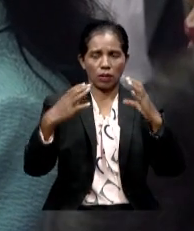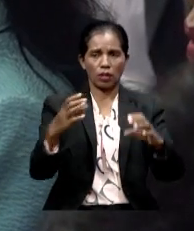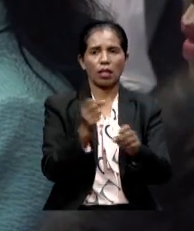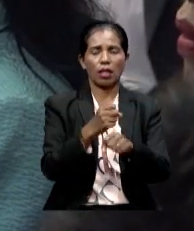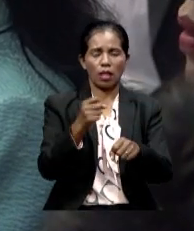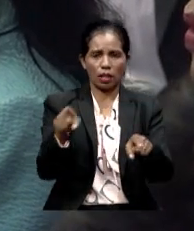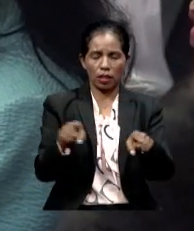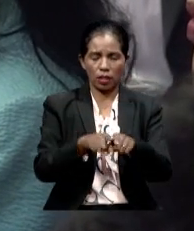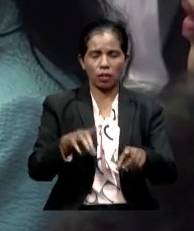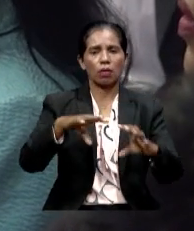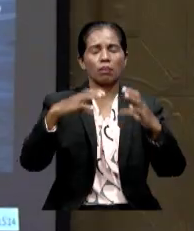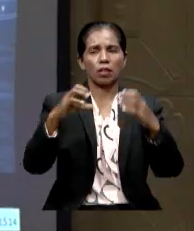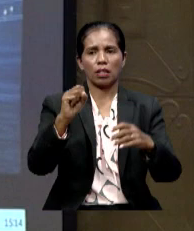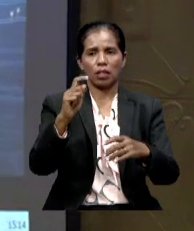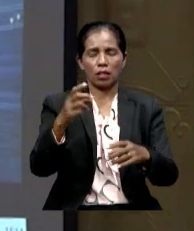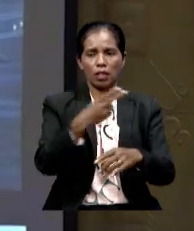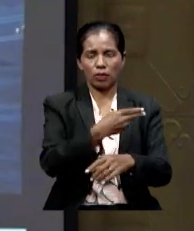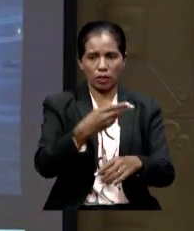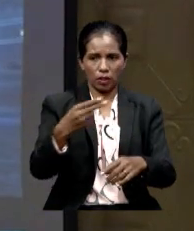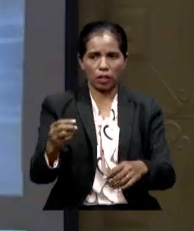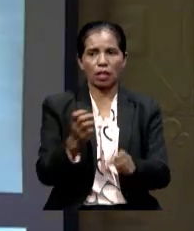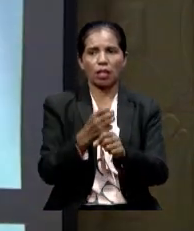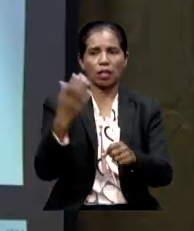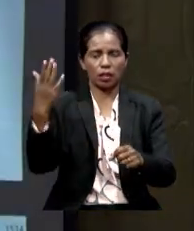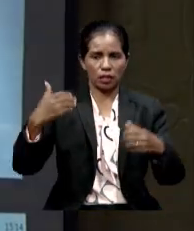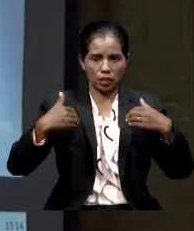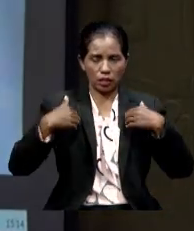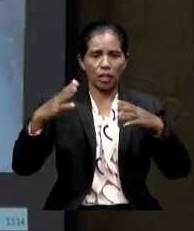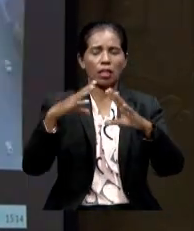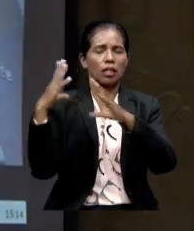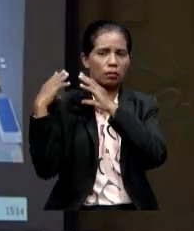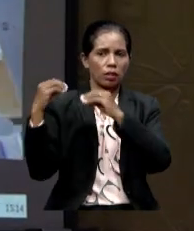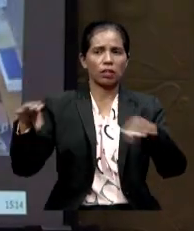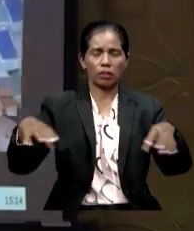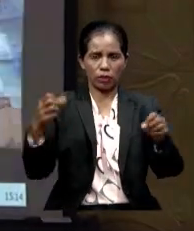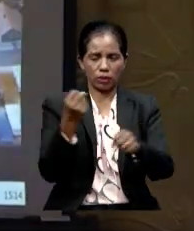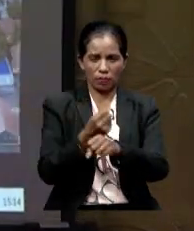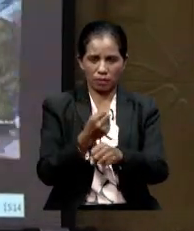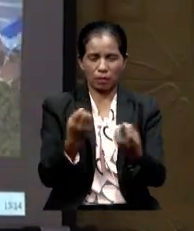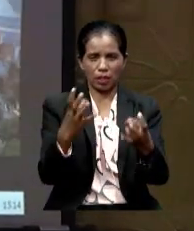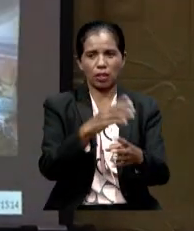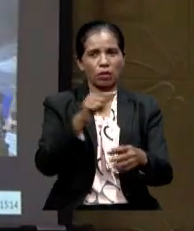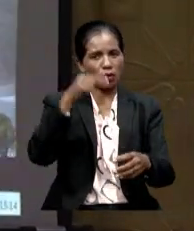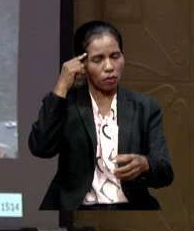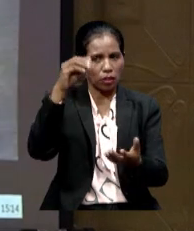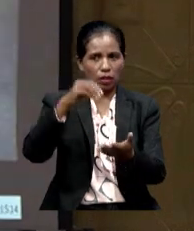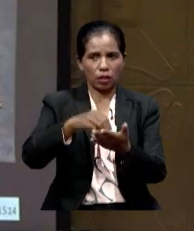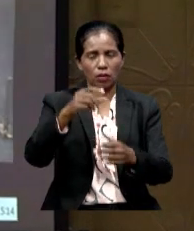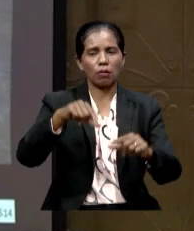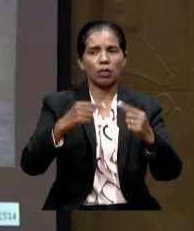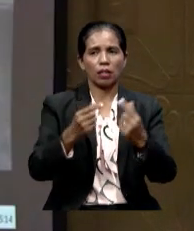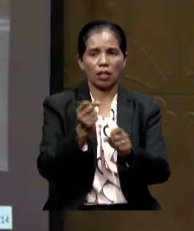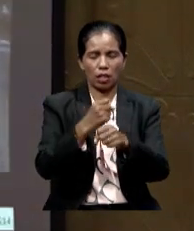nessa companhia estatal que o Estado Indonésia Nian, nebe e a experiência serviço Barak, no né, governo garante a companhia né, se